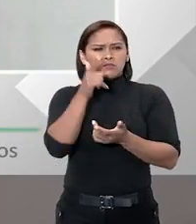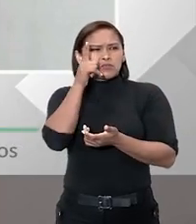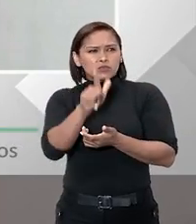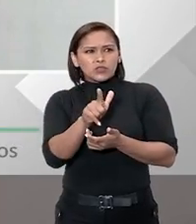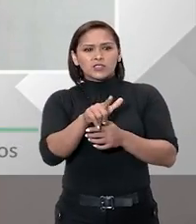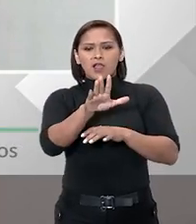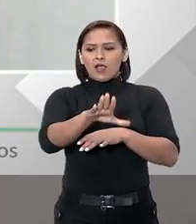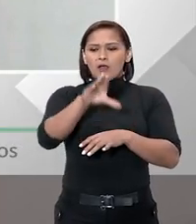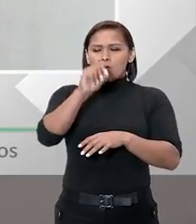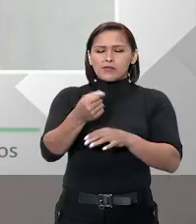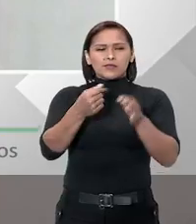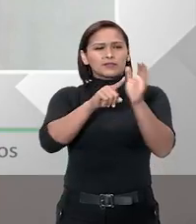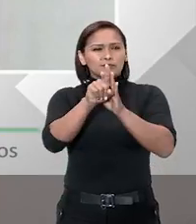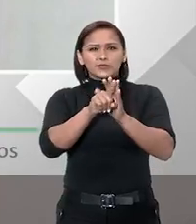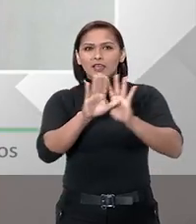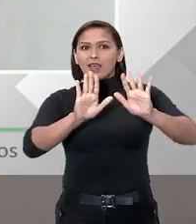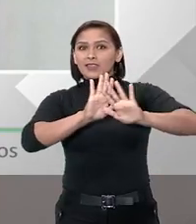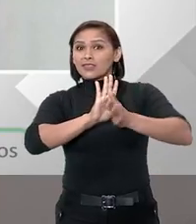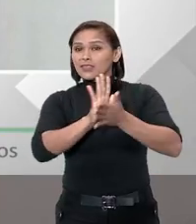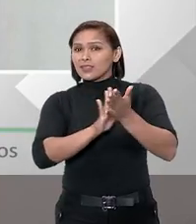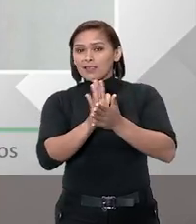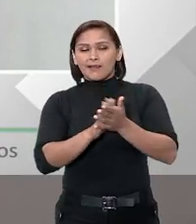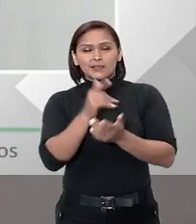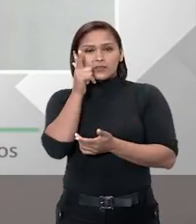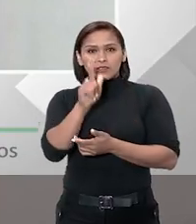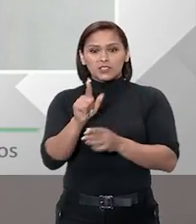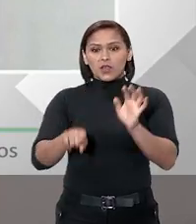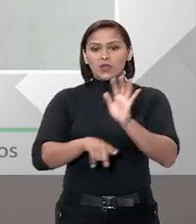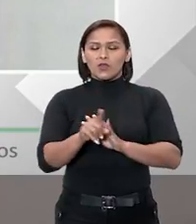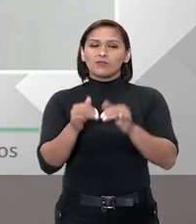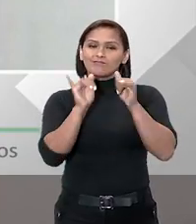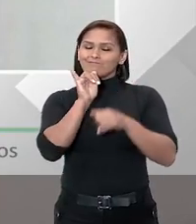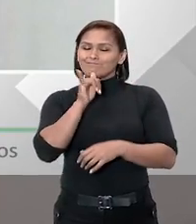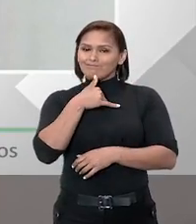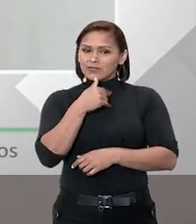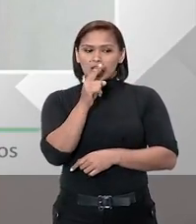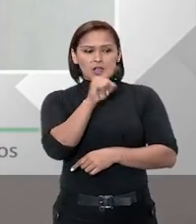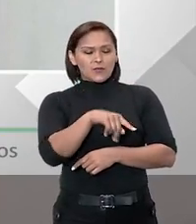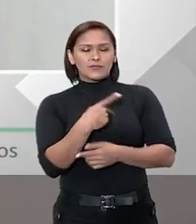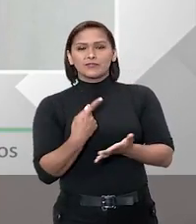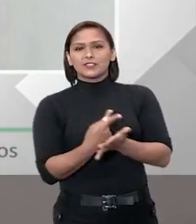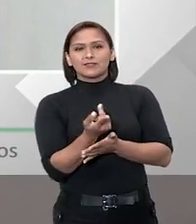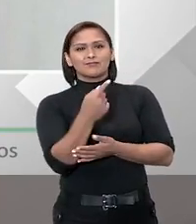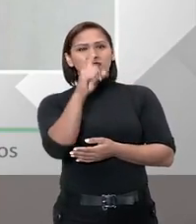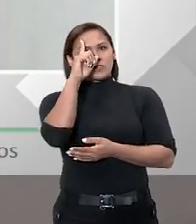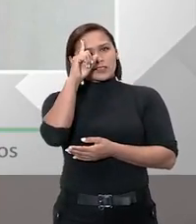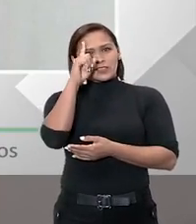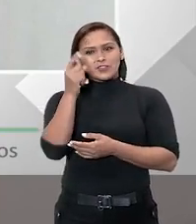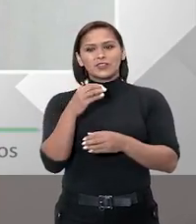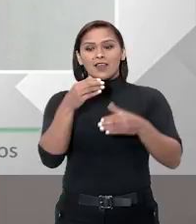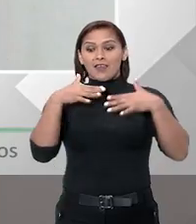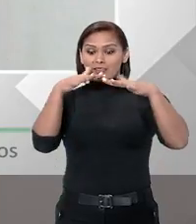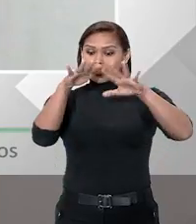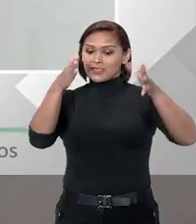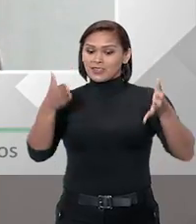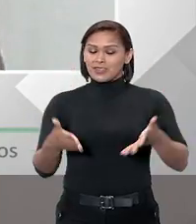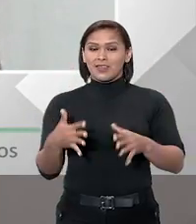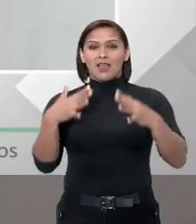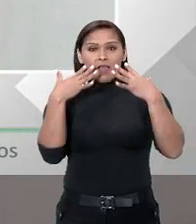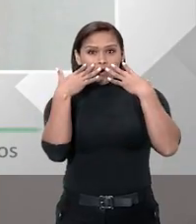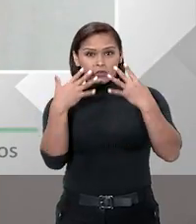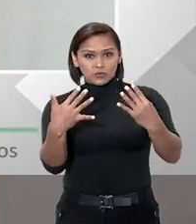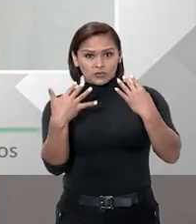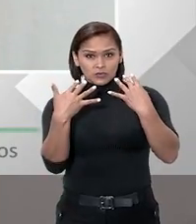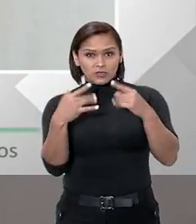conseguiu retirar, né, nenhum relato. E o mais frustrante para ele foi que nesse dia da audiência